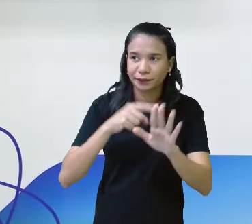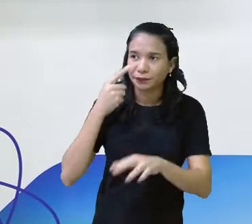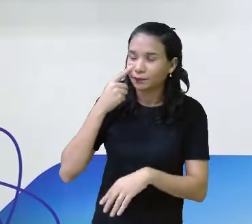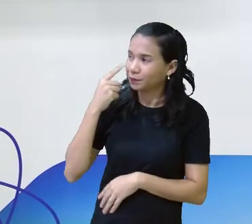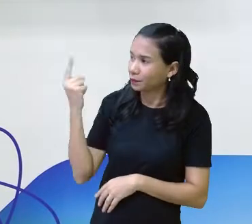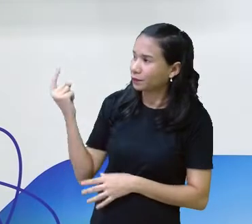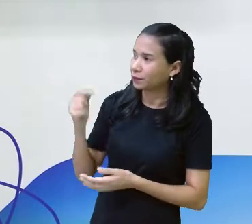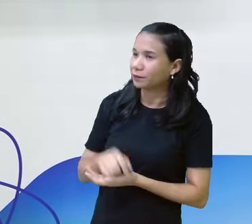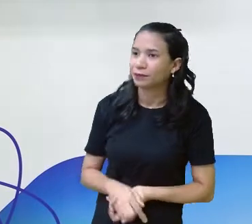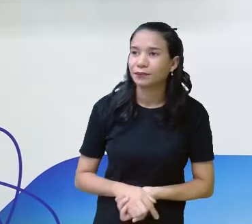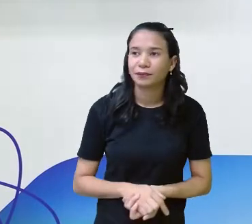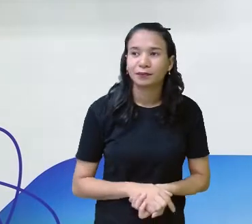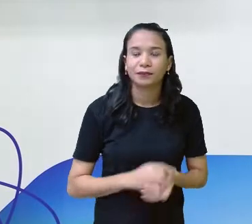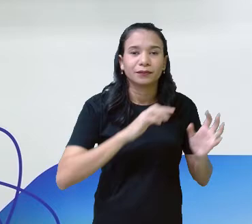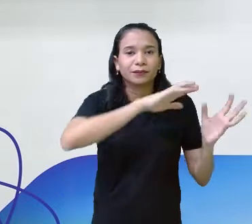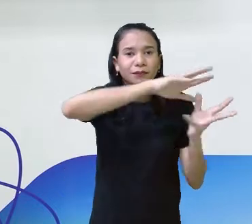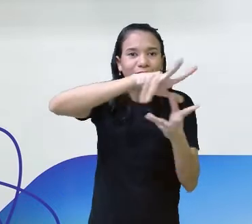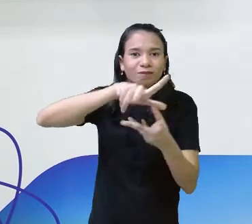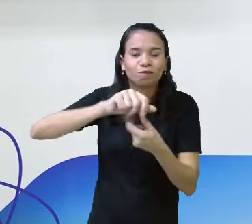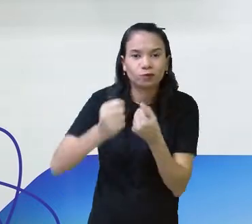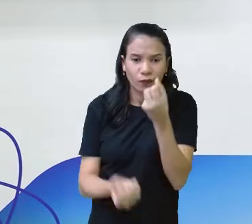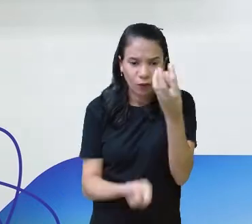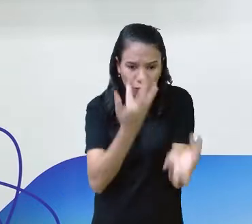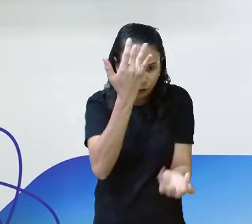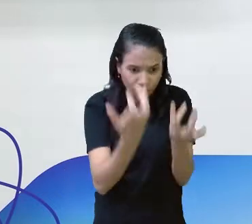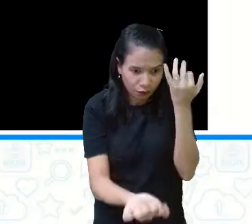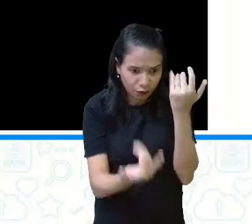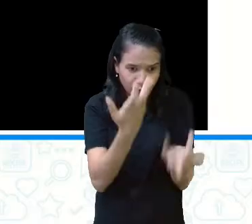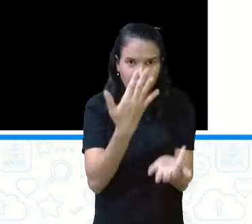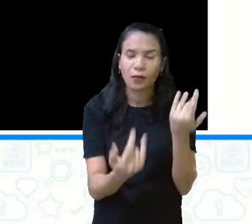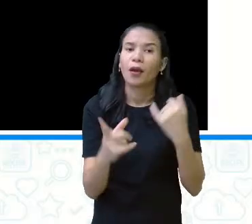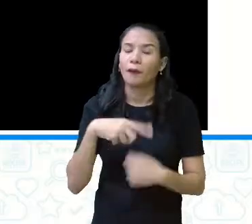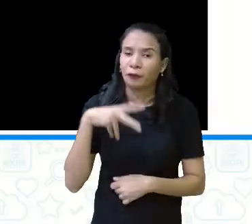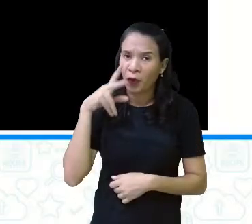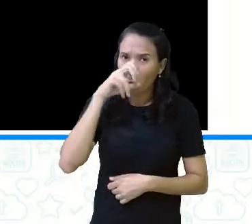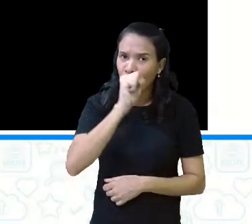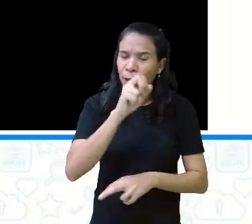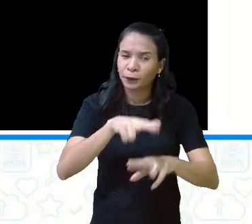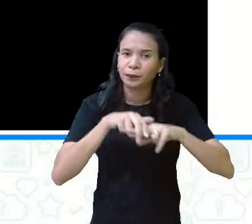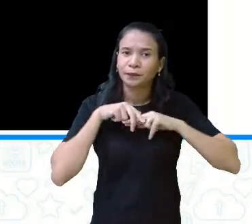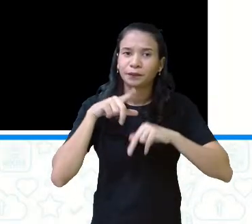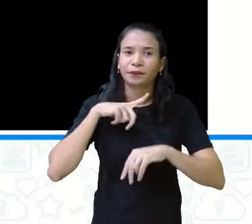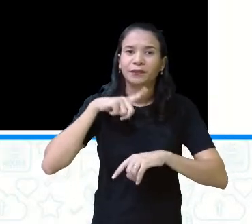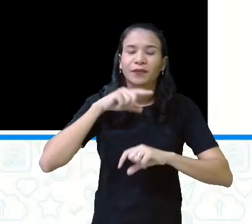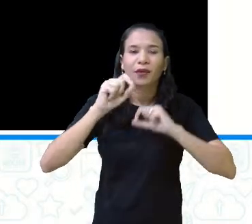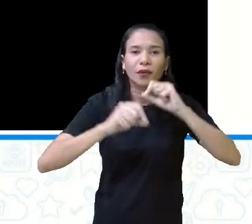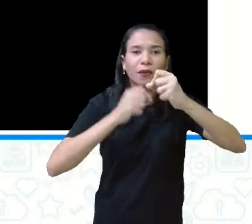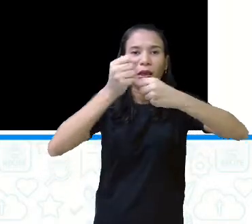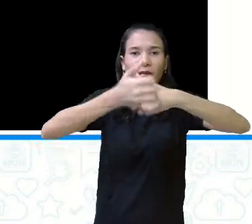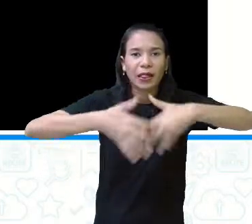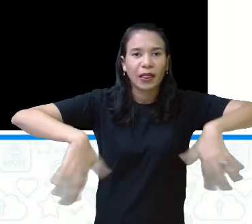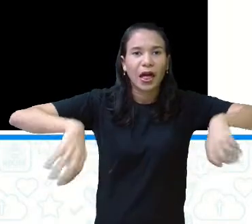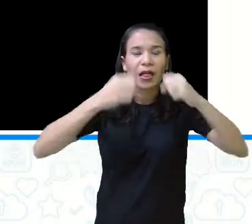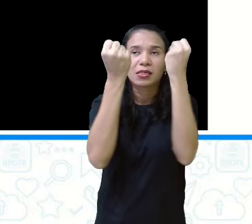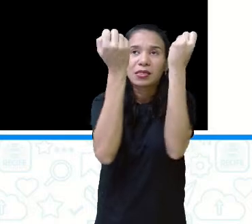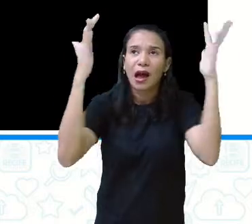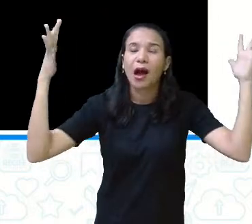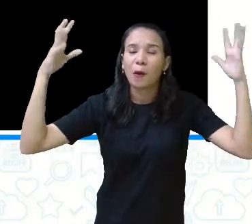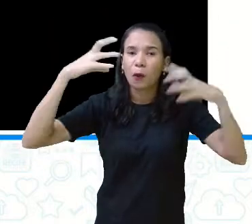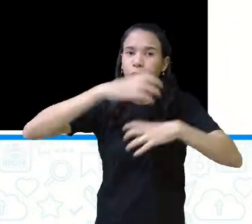esta outra, forte, não é? Muito forte. Mas sabiam que é assim que a natureza está se